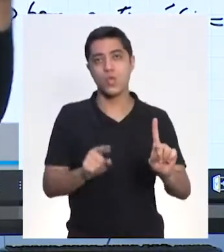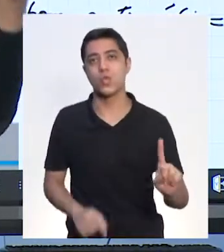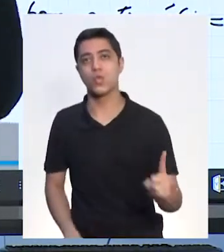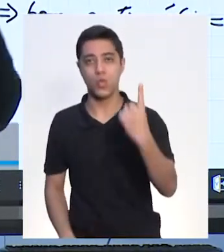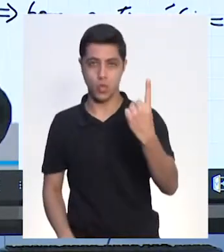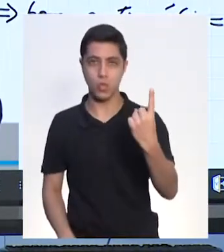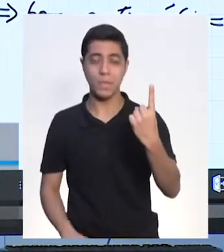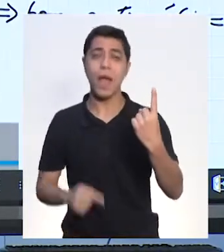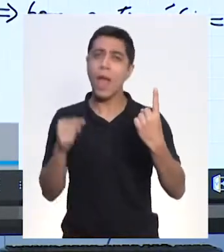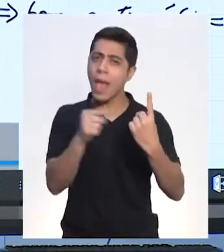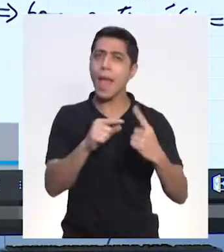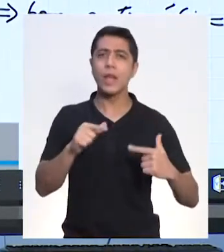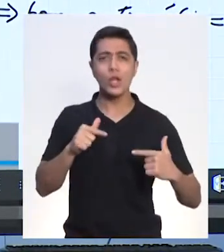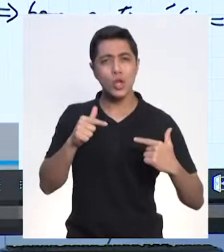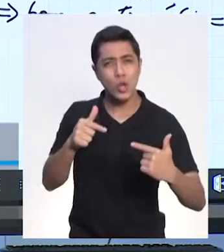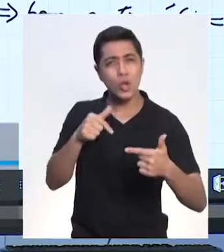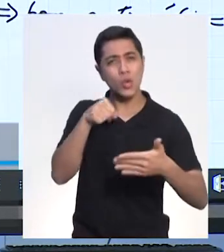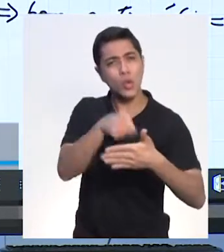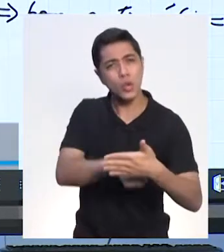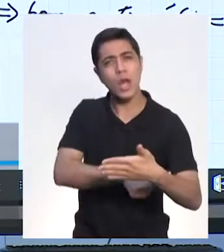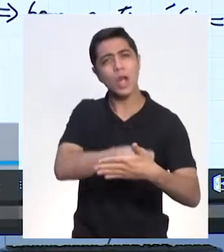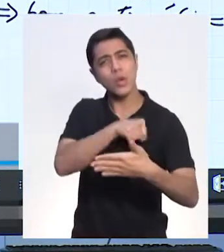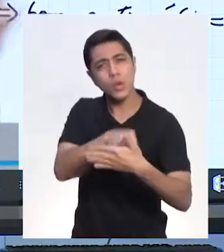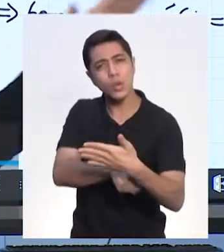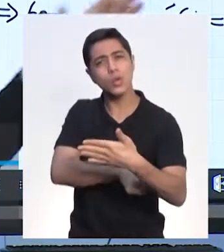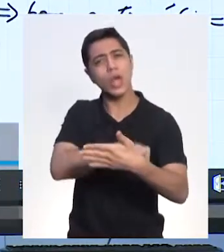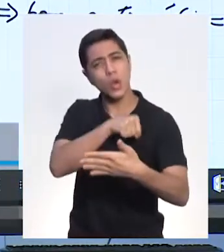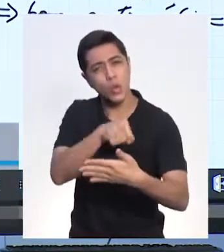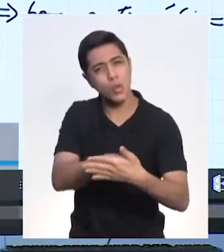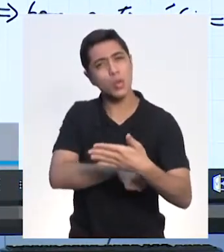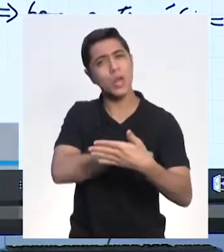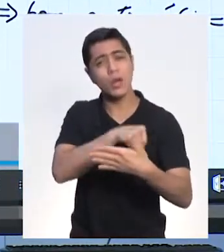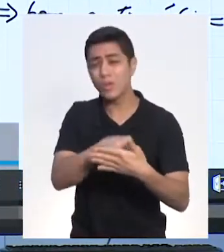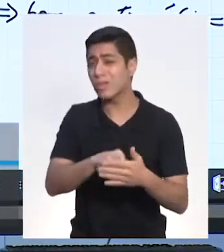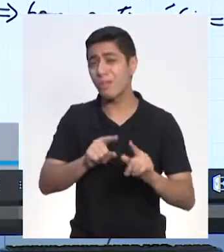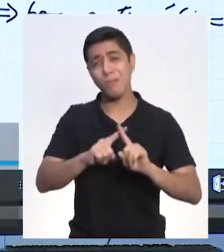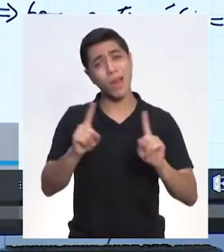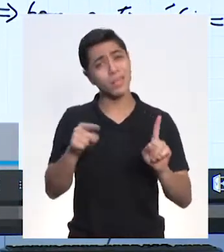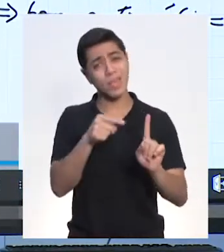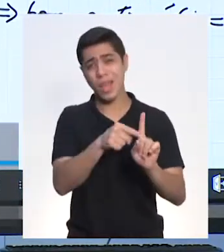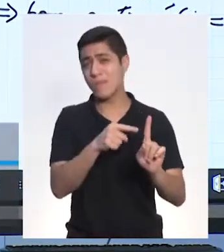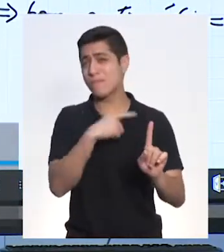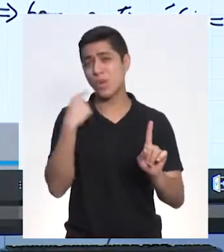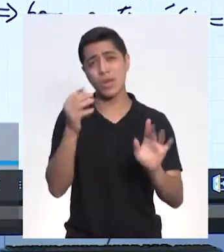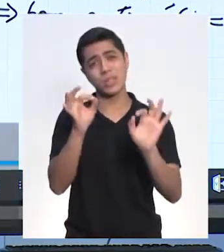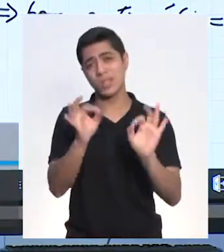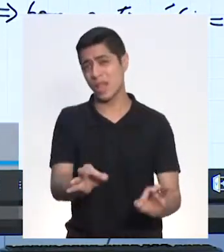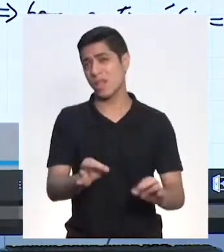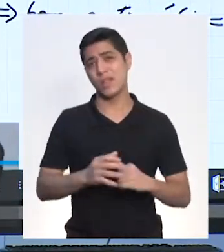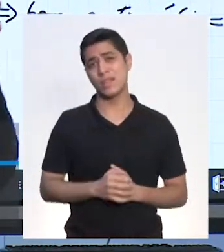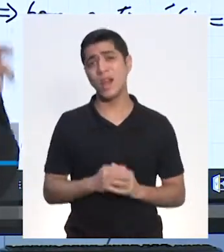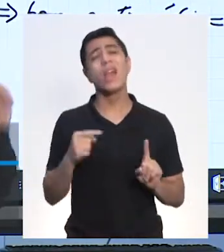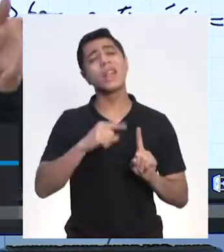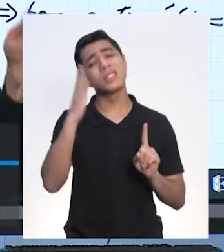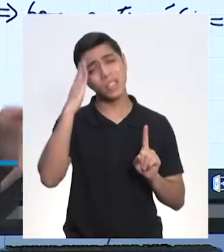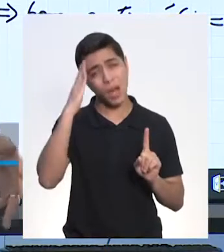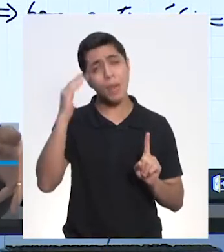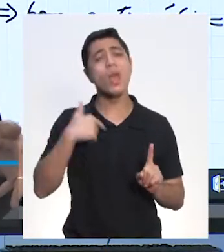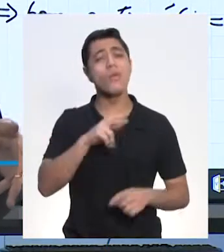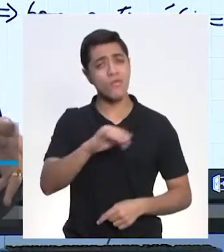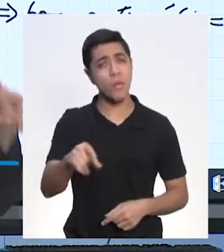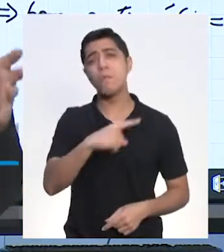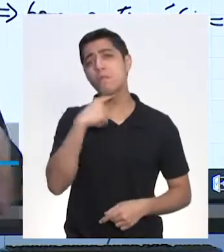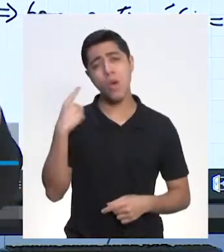a peça inteira contra um destino inexorável, ou seja, ele não vai conseguir mudar esse destino nunca. Ele sabe que ele vai morrer de maneira